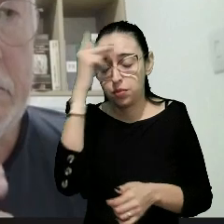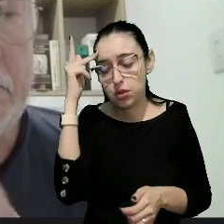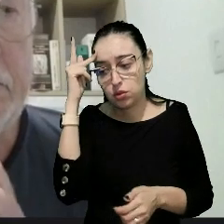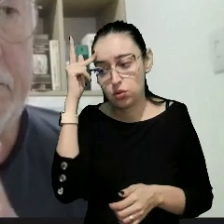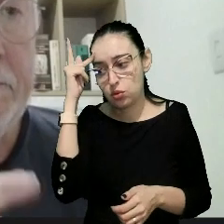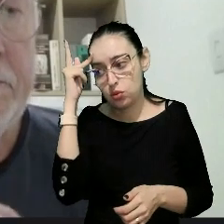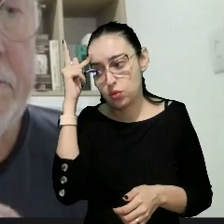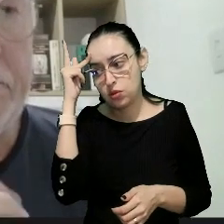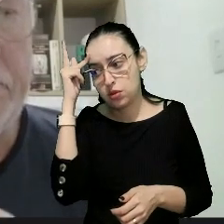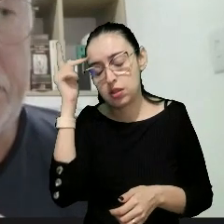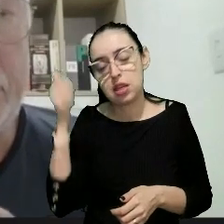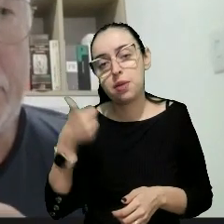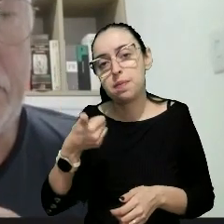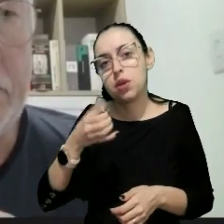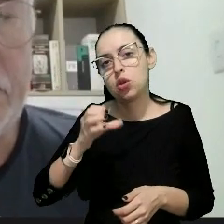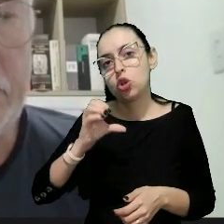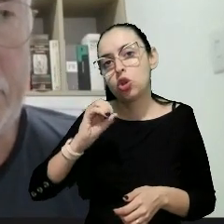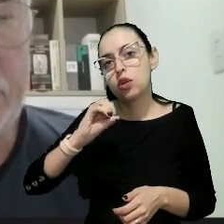pouca gente.